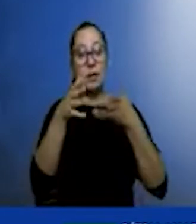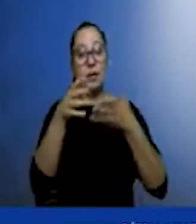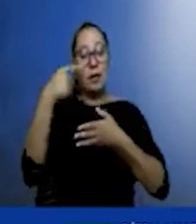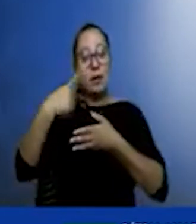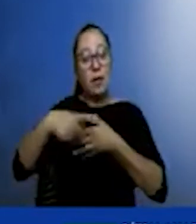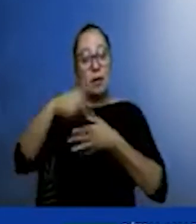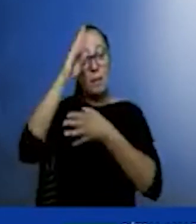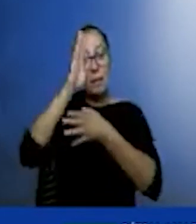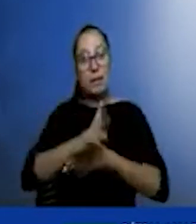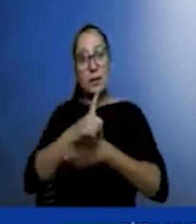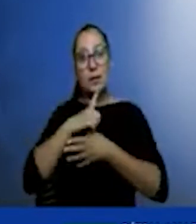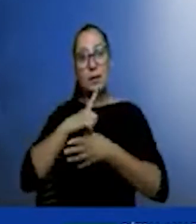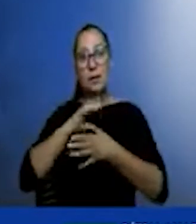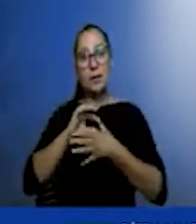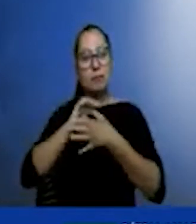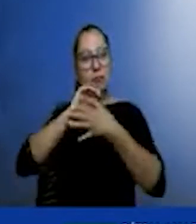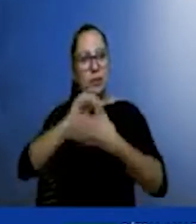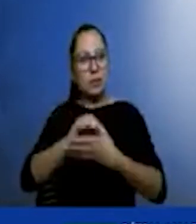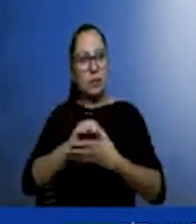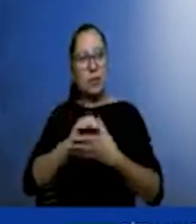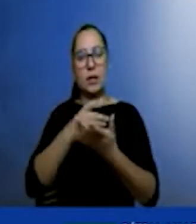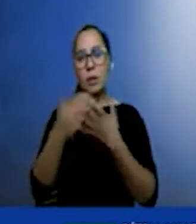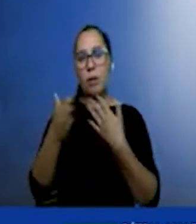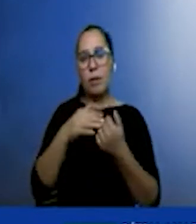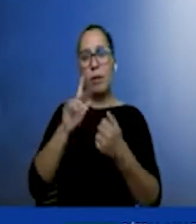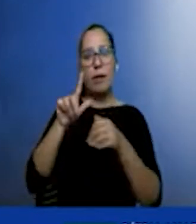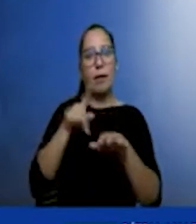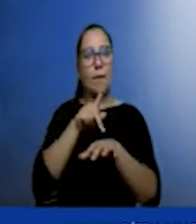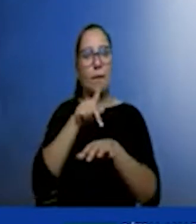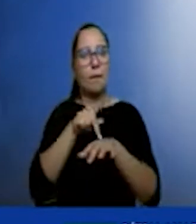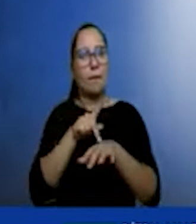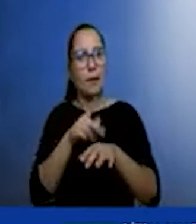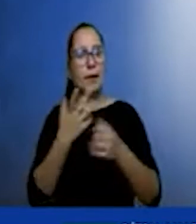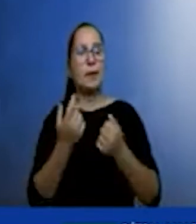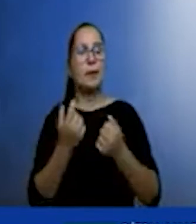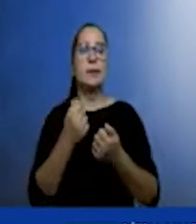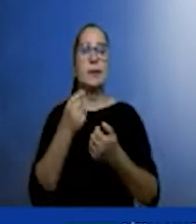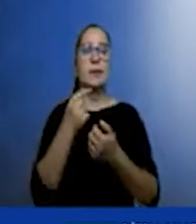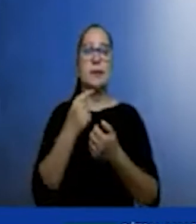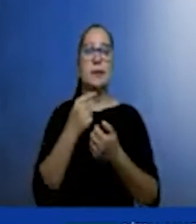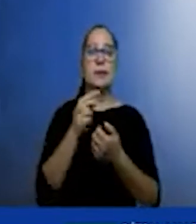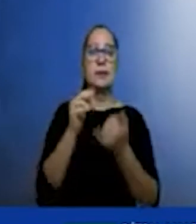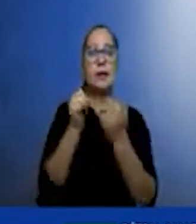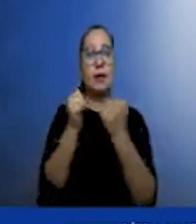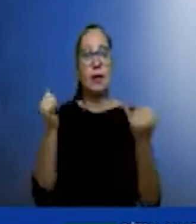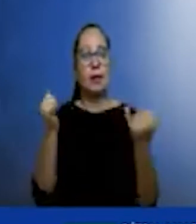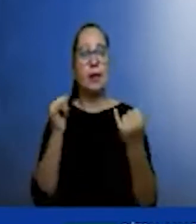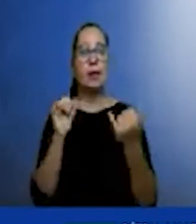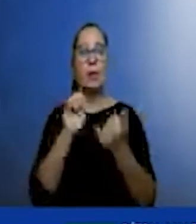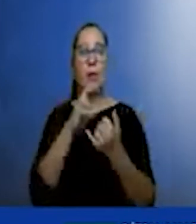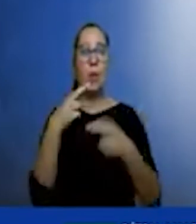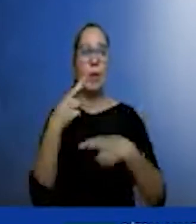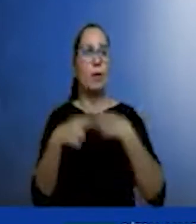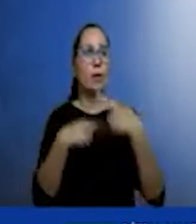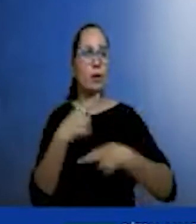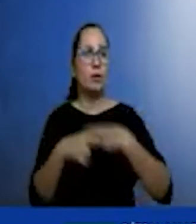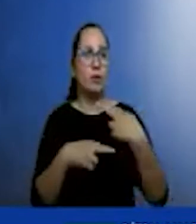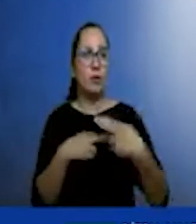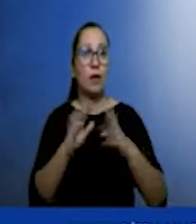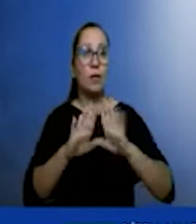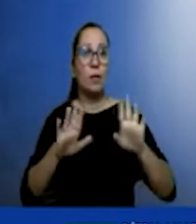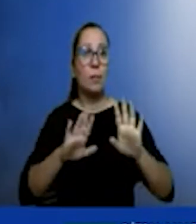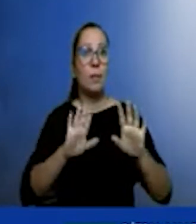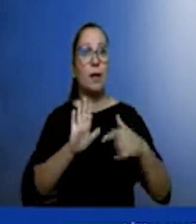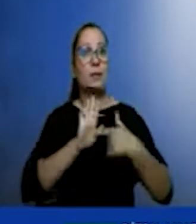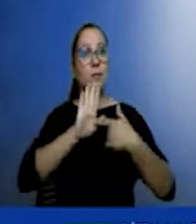seja a vocação que for, se vai ser um país dos hidrocarbonetos, se vai ser um país da energia renovável, mas que faça uma